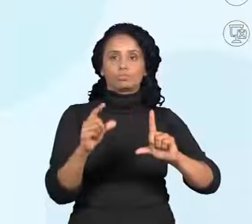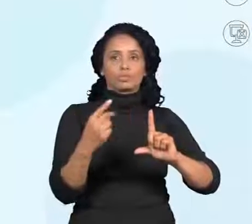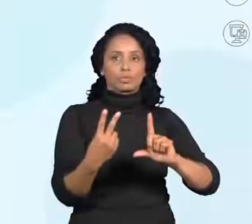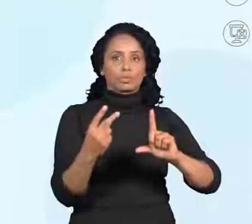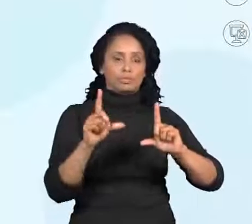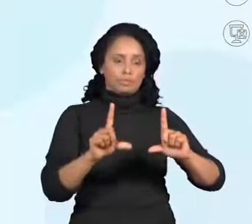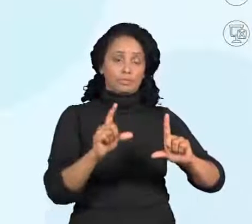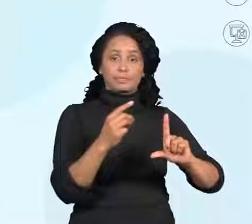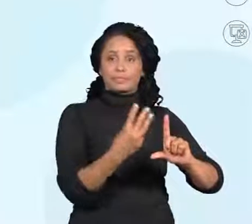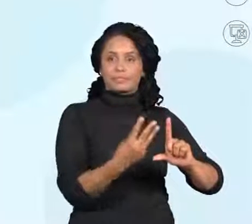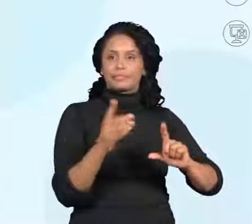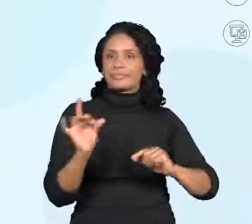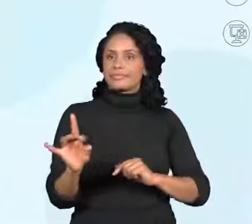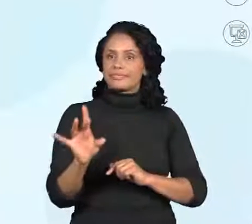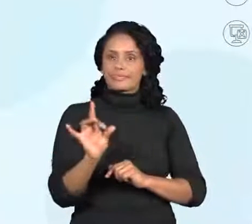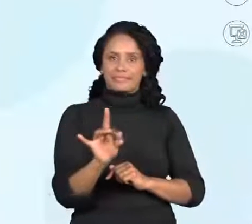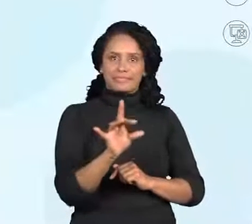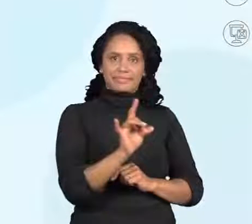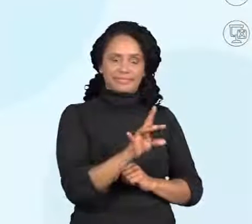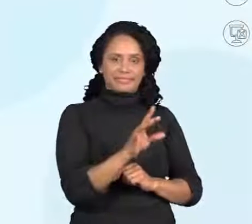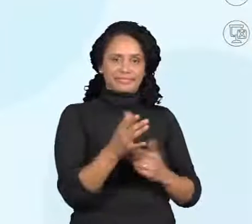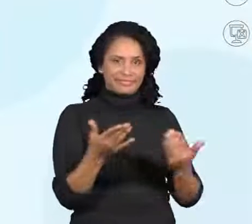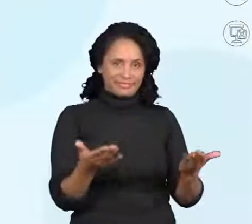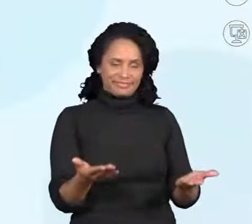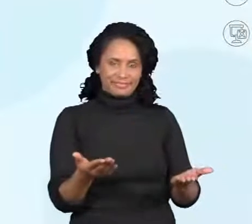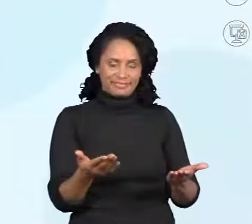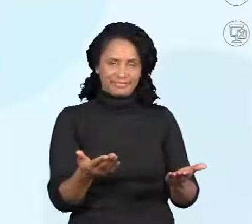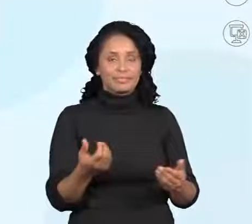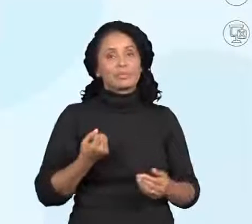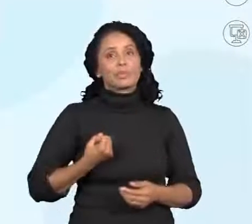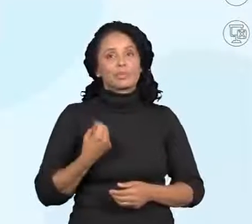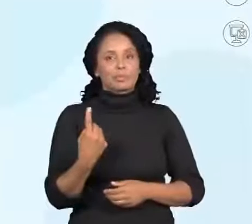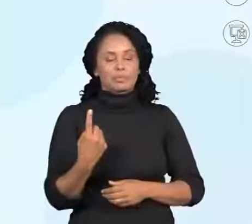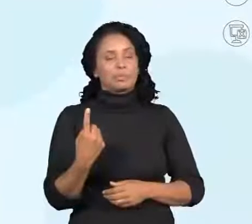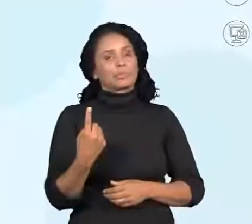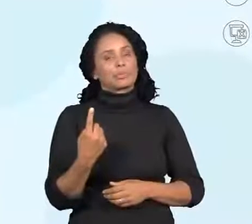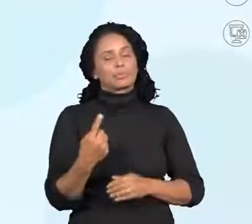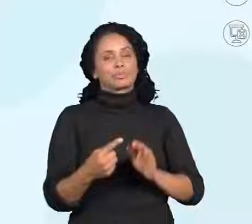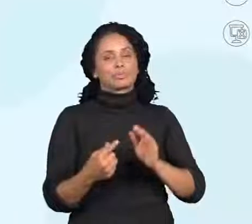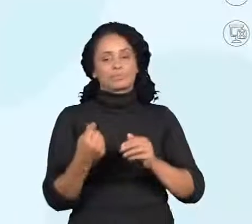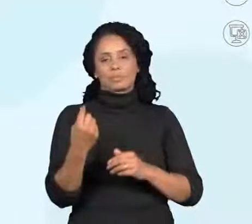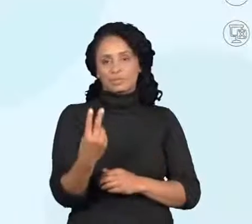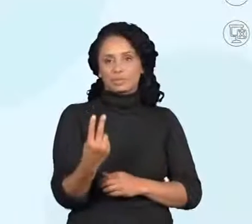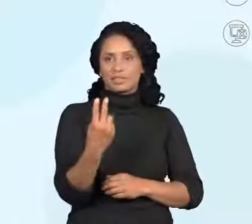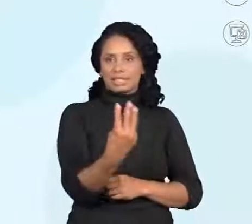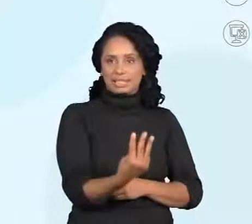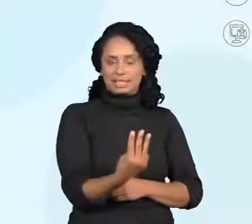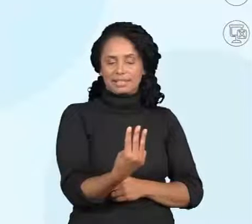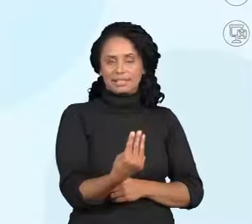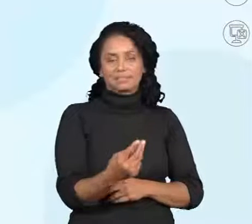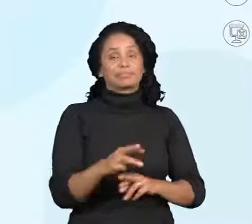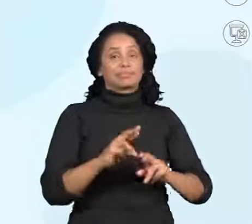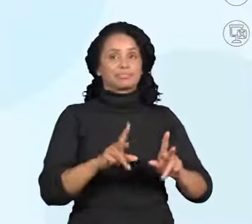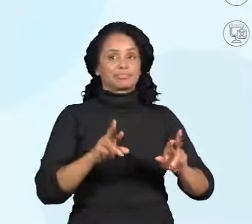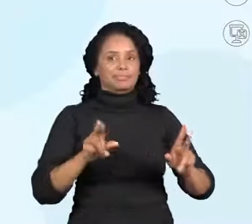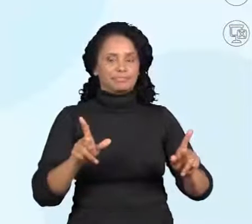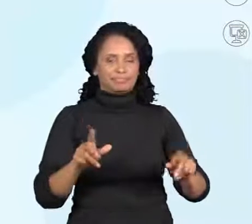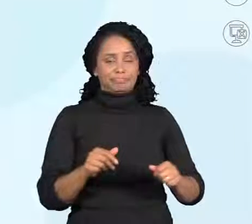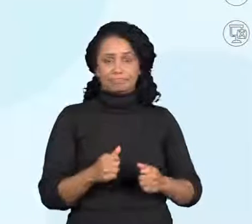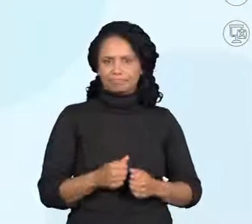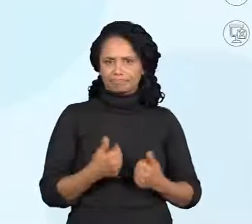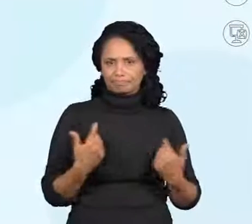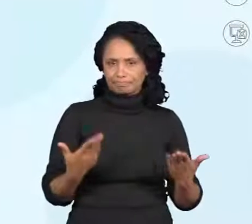trollar. Sim, que é o mais divertido de tudo. Pode passar, professora. Então, assim,